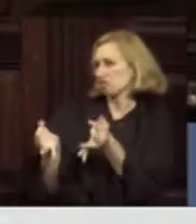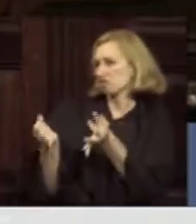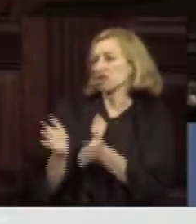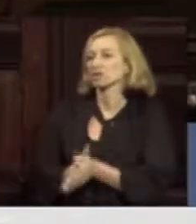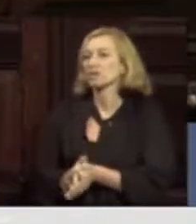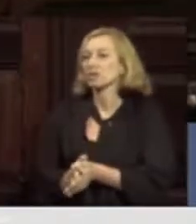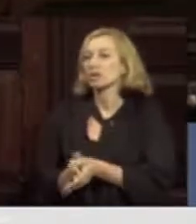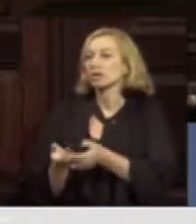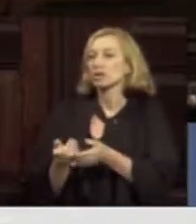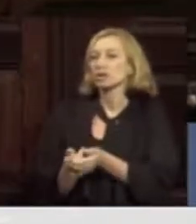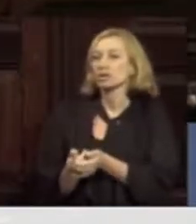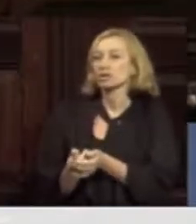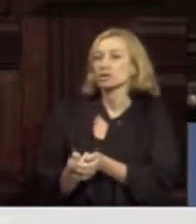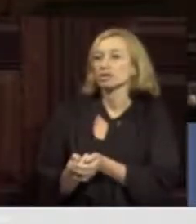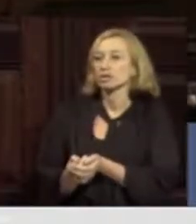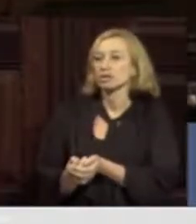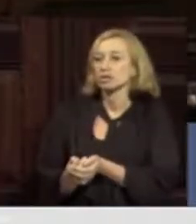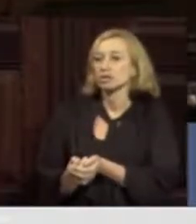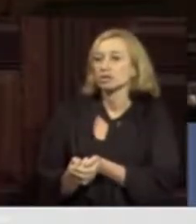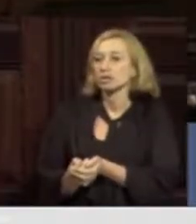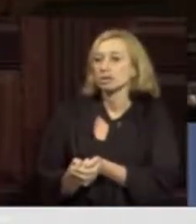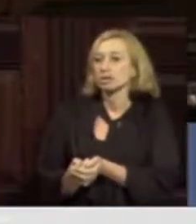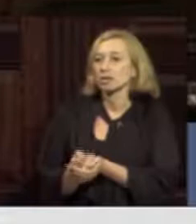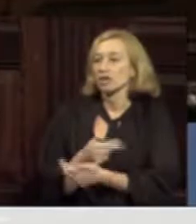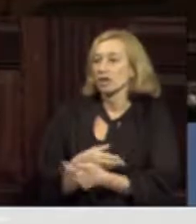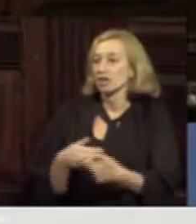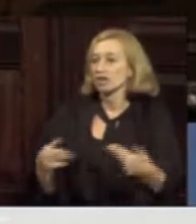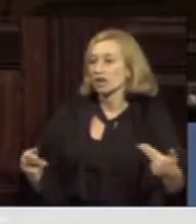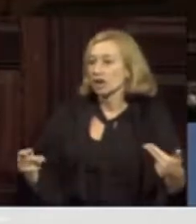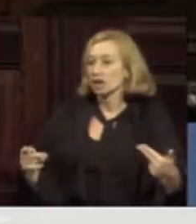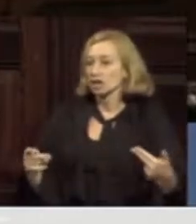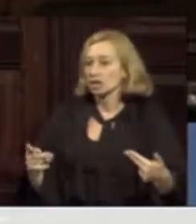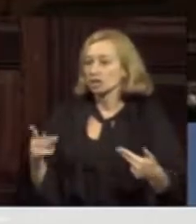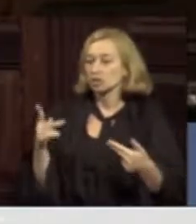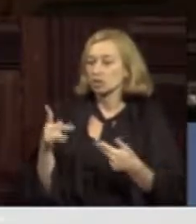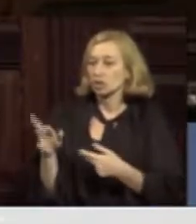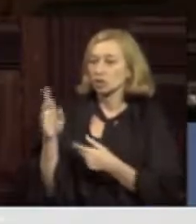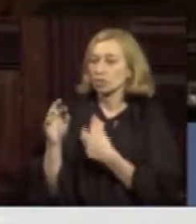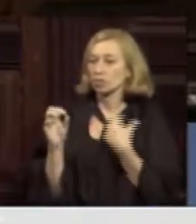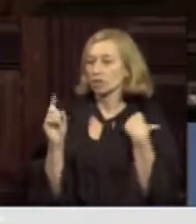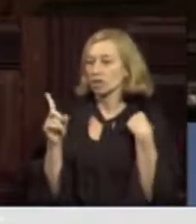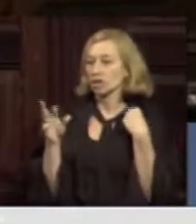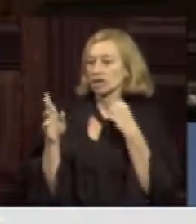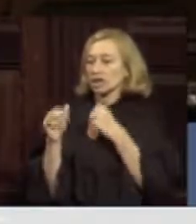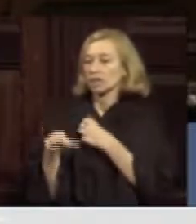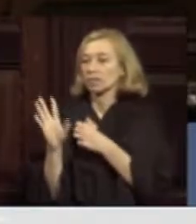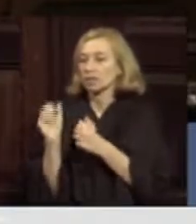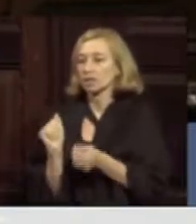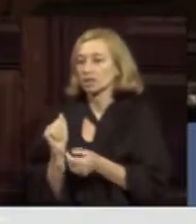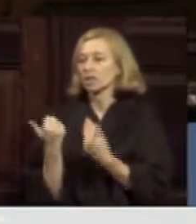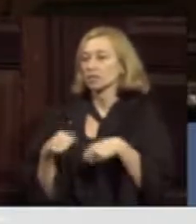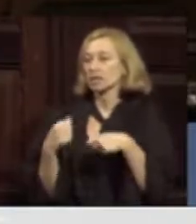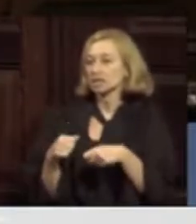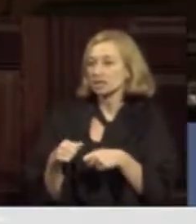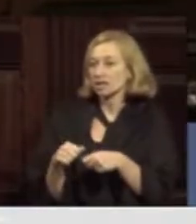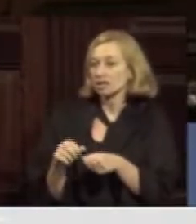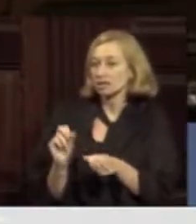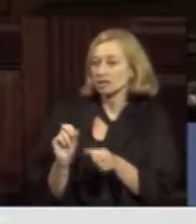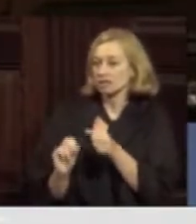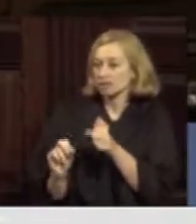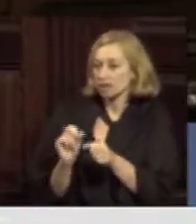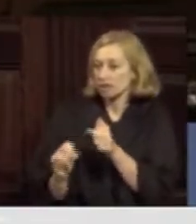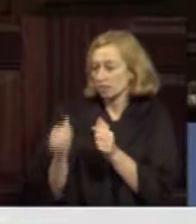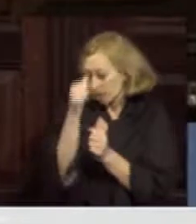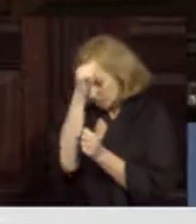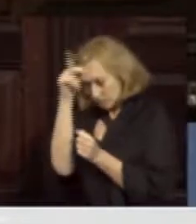não. Há vários problemas com relação à ausência de um plano de mobilidade urbana que deveria ser feito pela prefeitura do